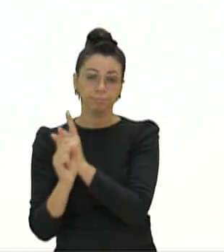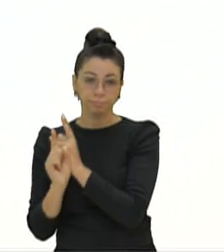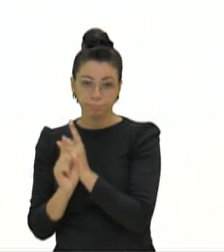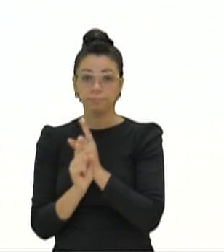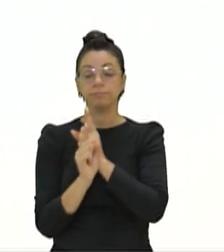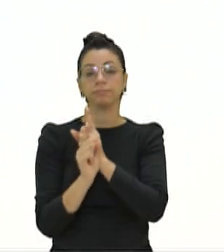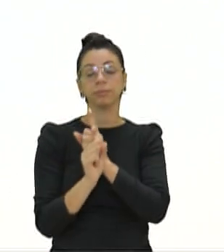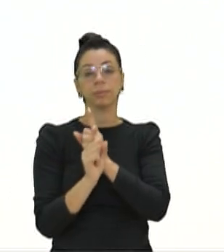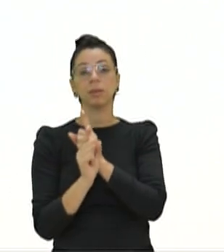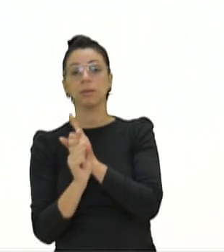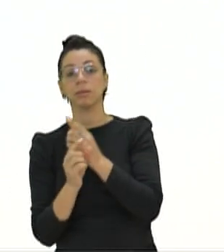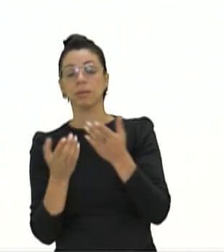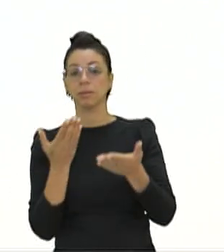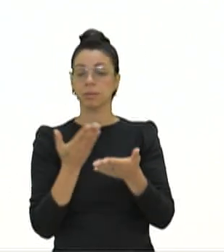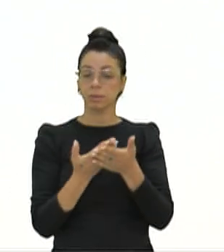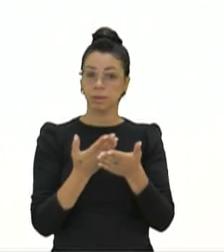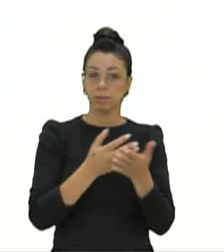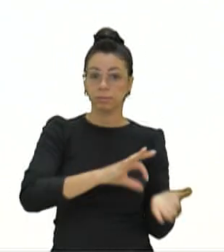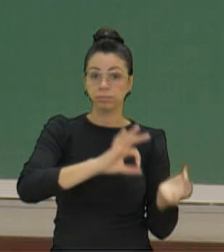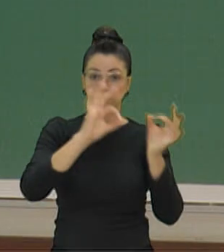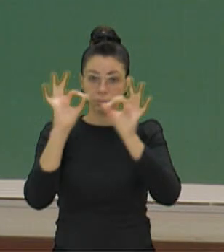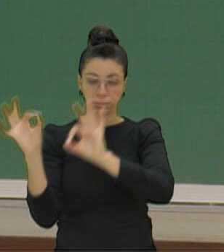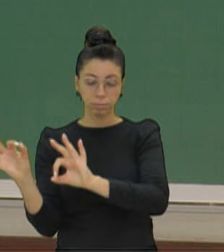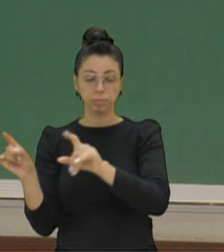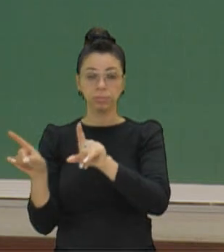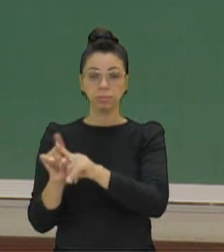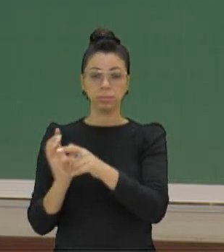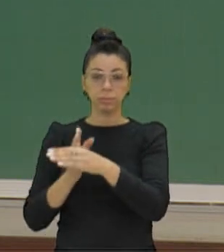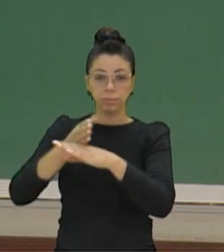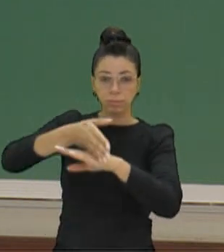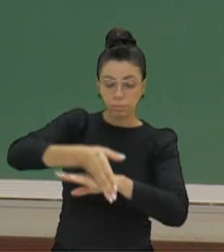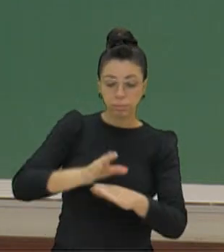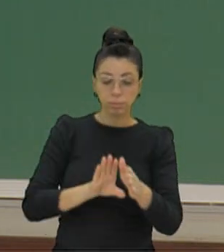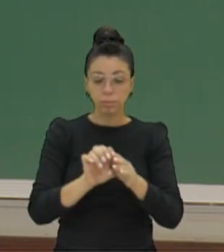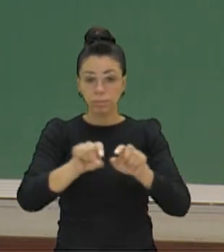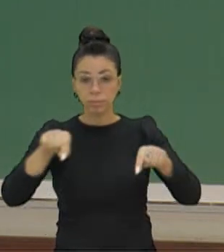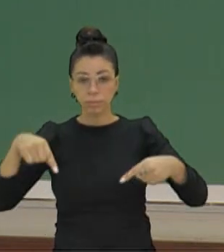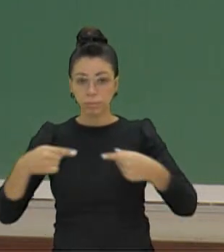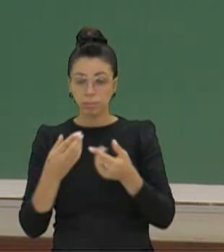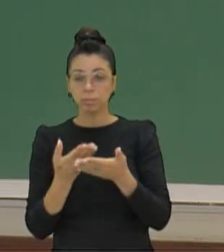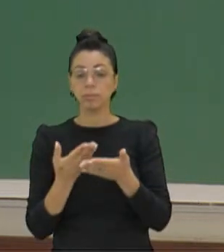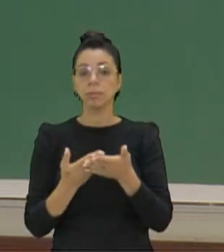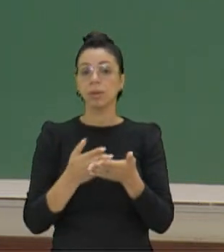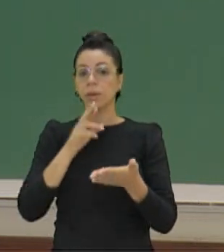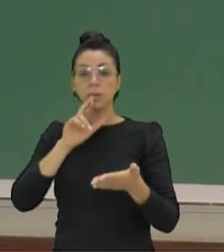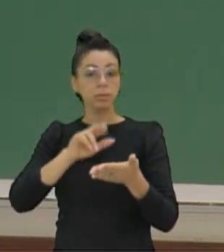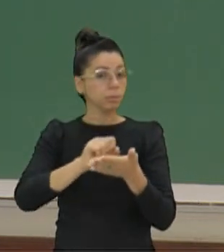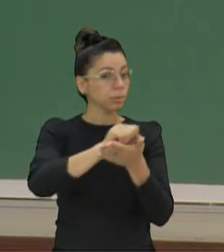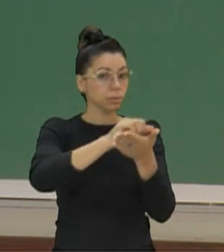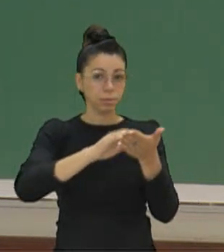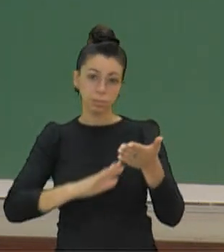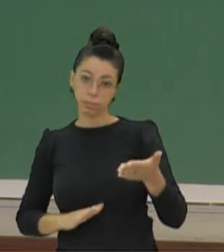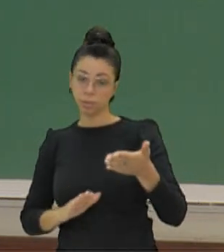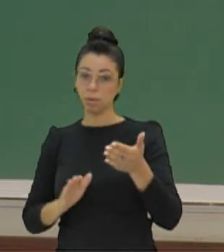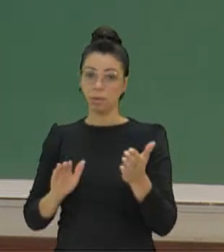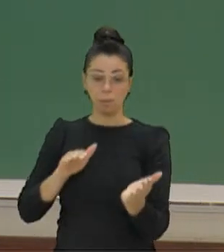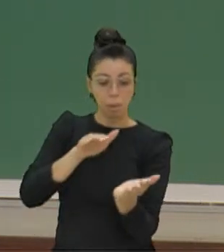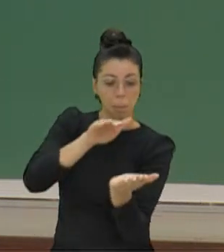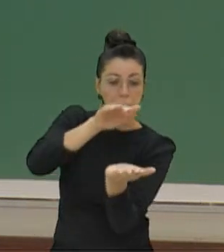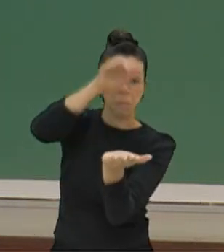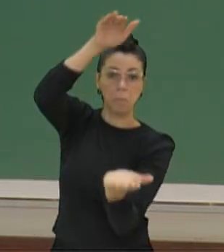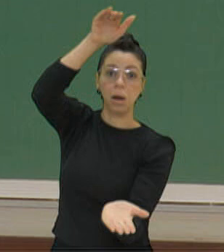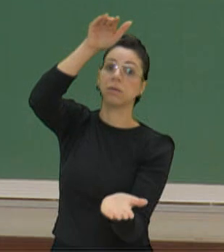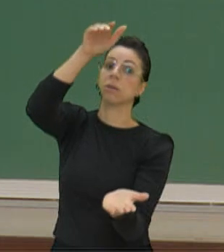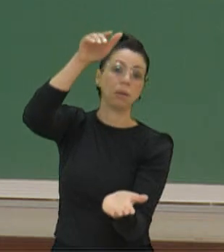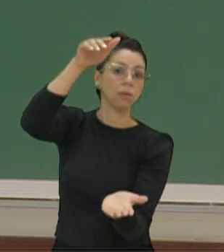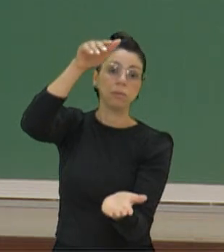Para rever, se necessário. Acessem os materiais, estejam com as atividades em dia, não deixem acumular, né? Estejam